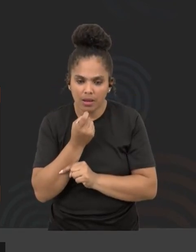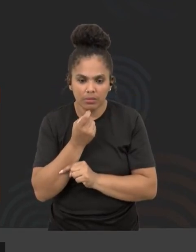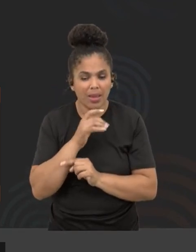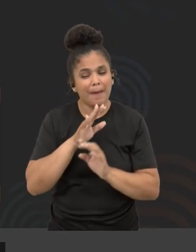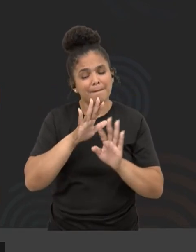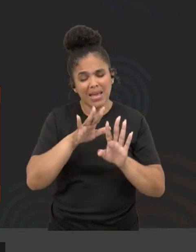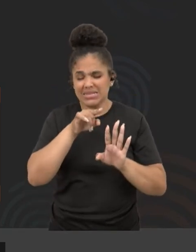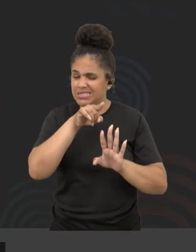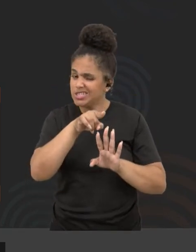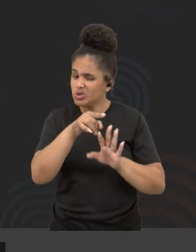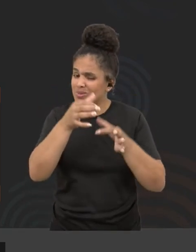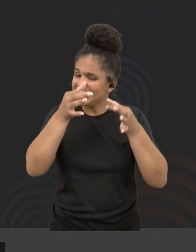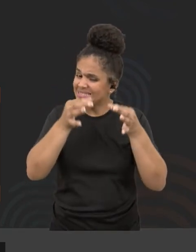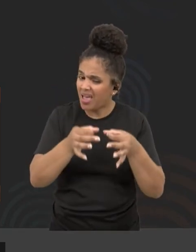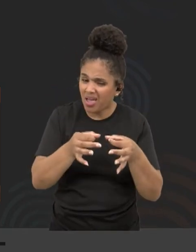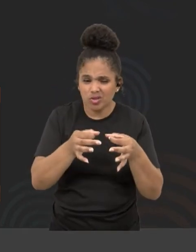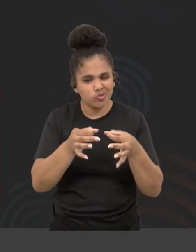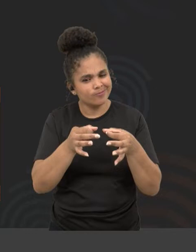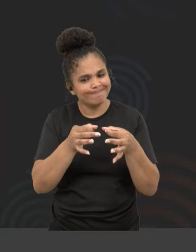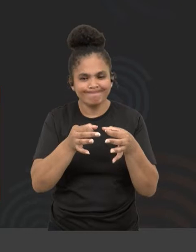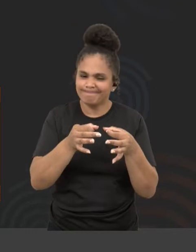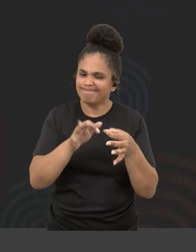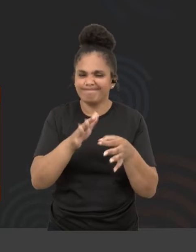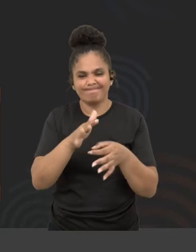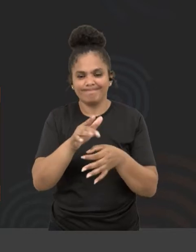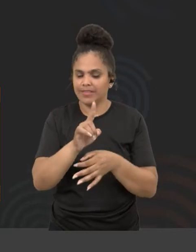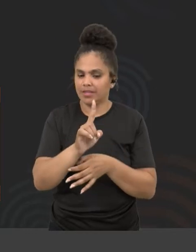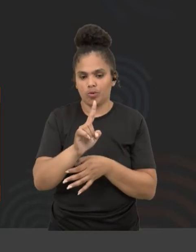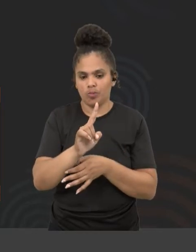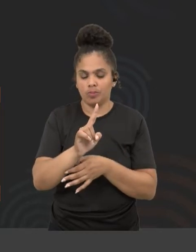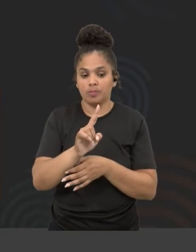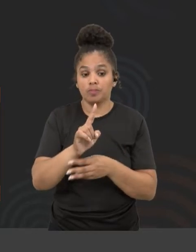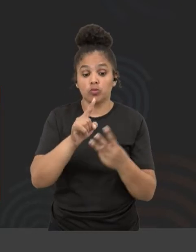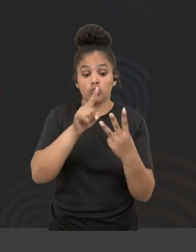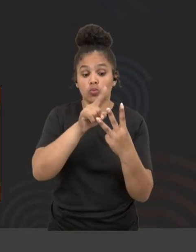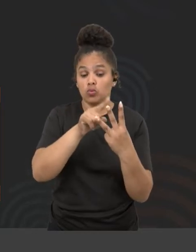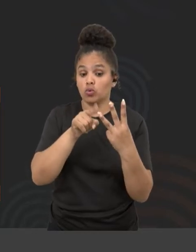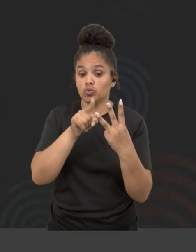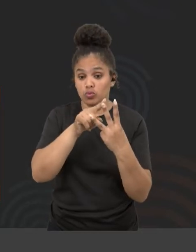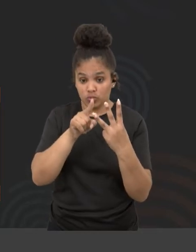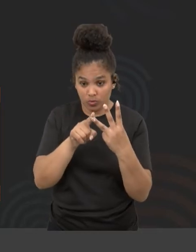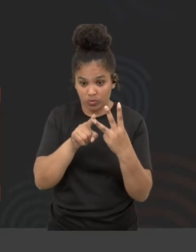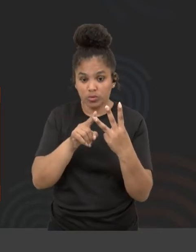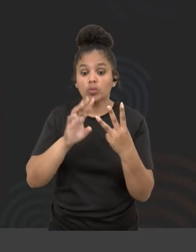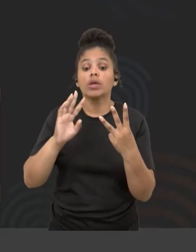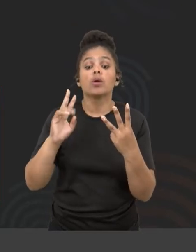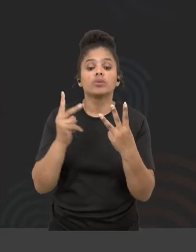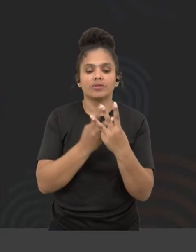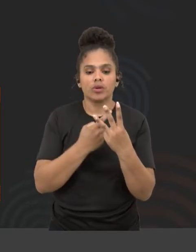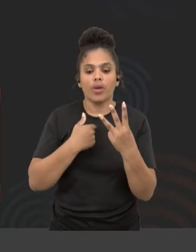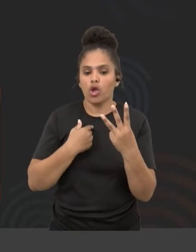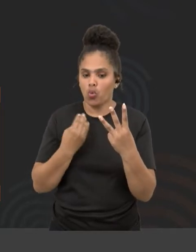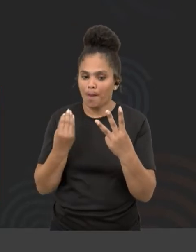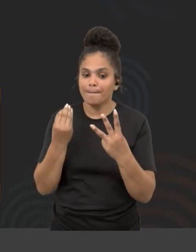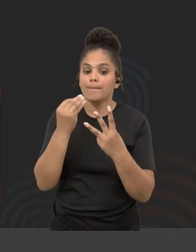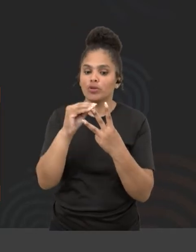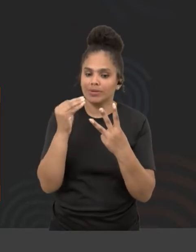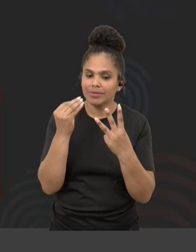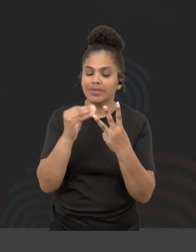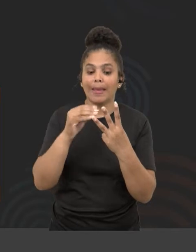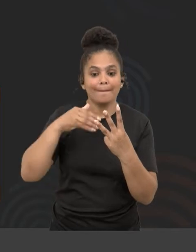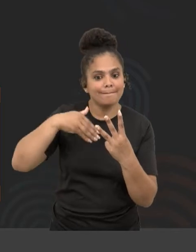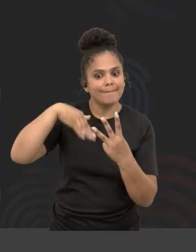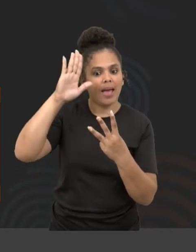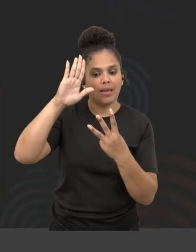muito correto fazer isso. E aí, nos dois exemplos seguintes, eu já coloco outros elementos